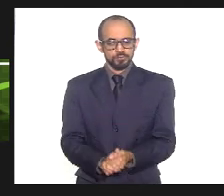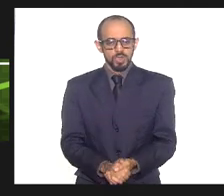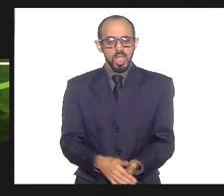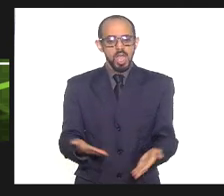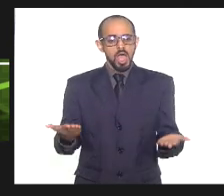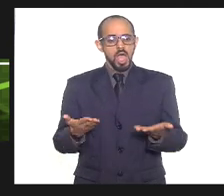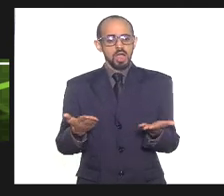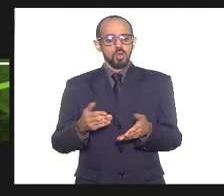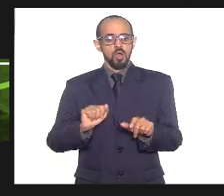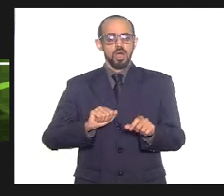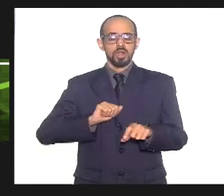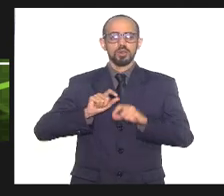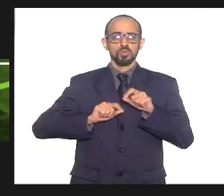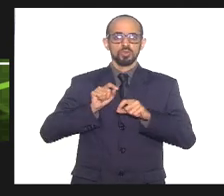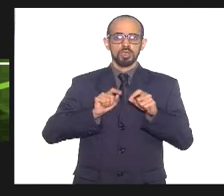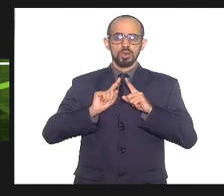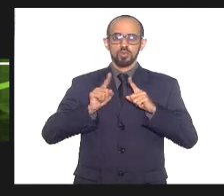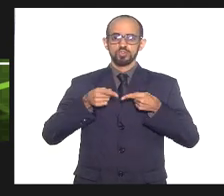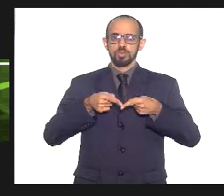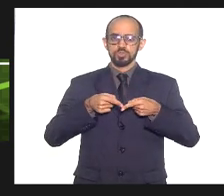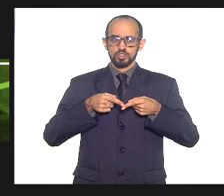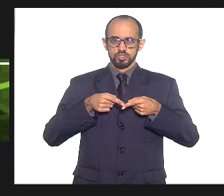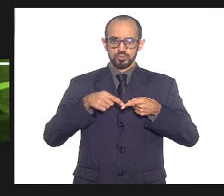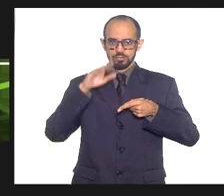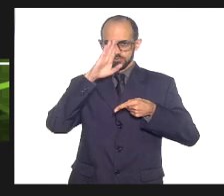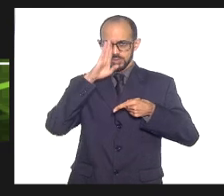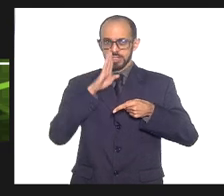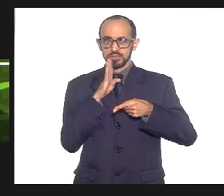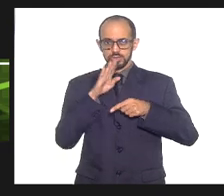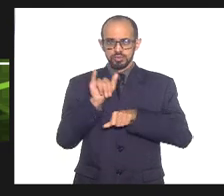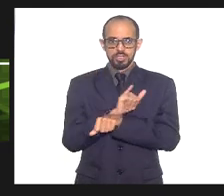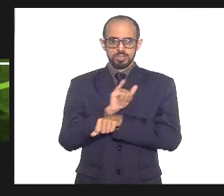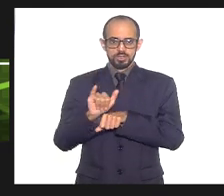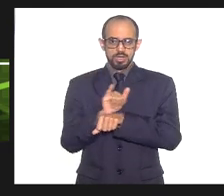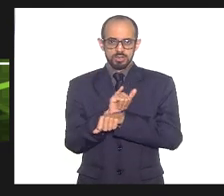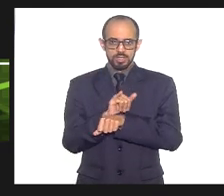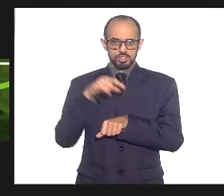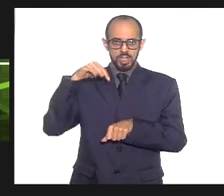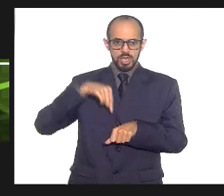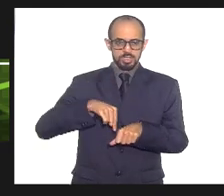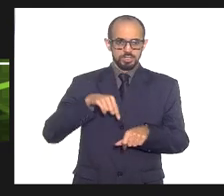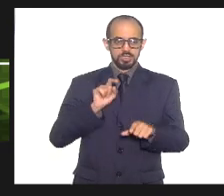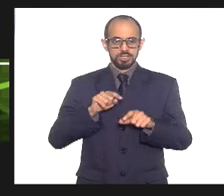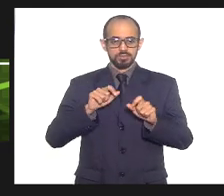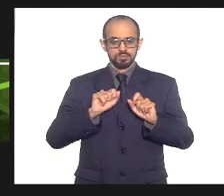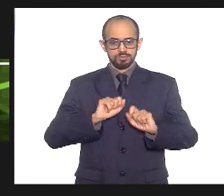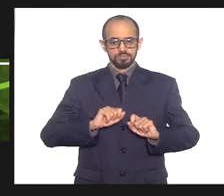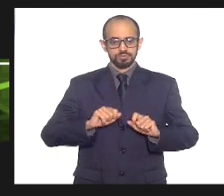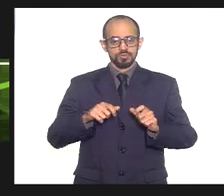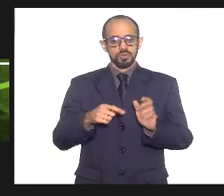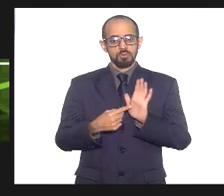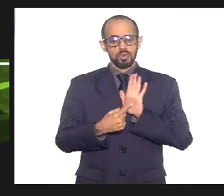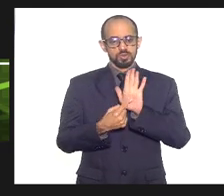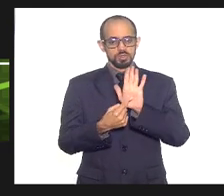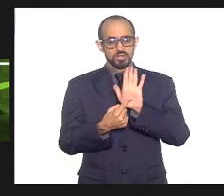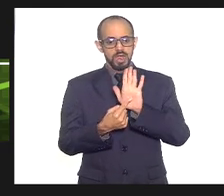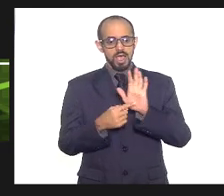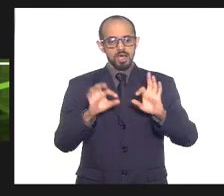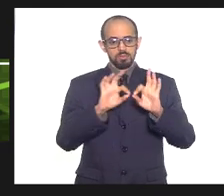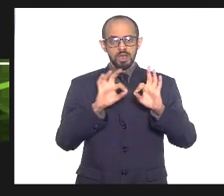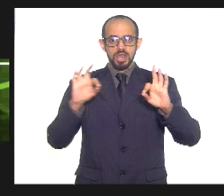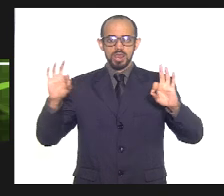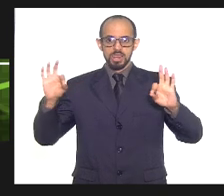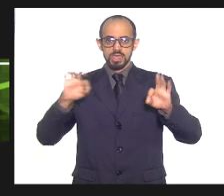Agora, focando um pouco no Brasil, na nossa estratégia no país, no slide seguinte, voltaria um pouco a nossa linha do tempo, desde que chegamos aqui há 20